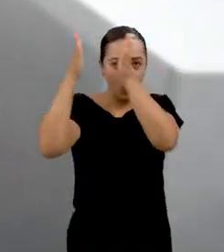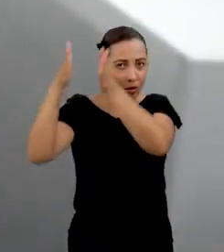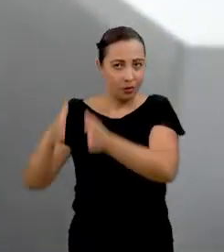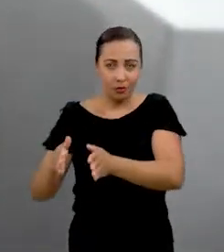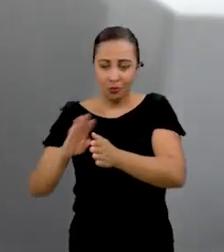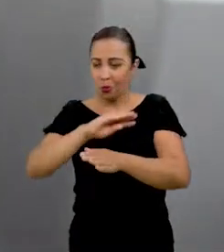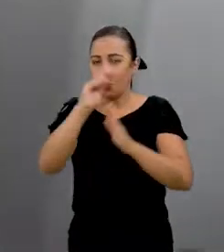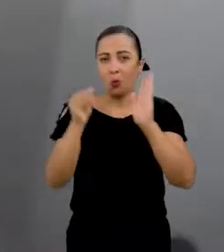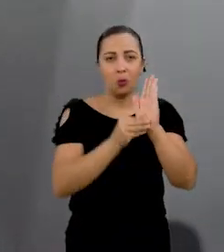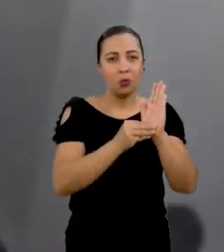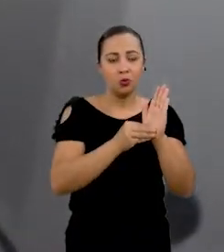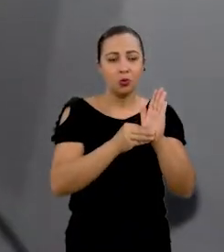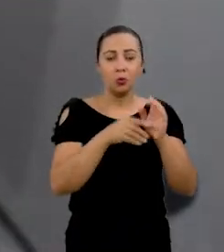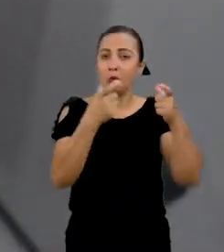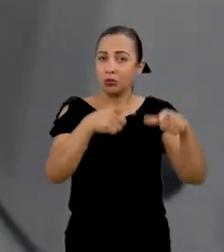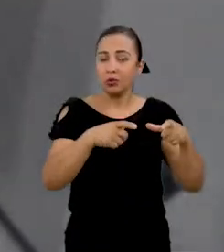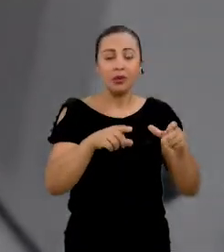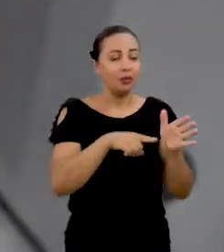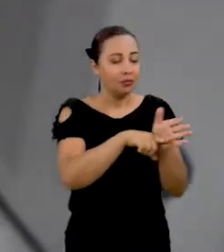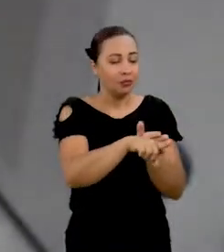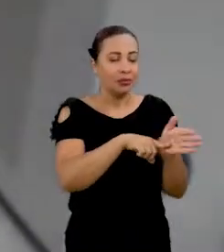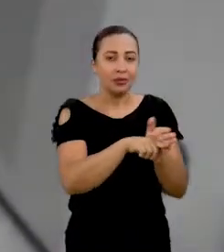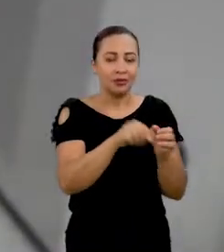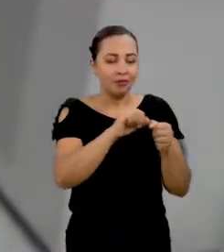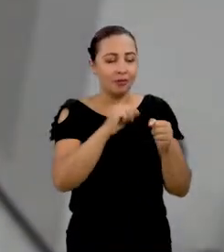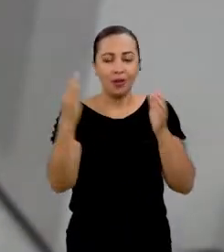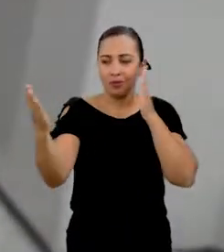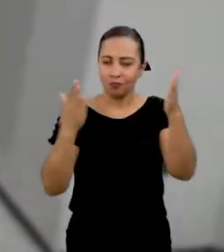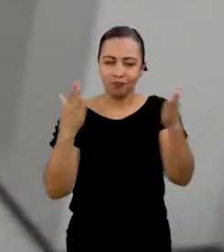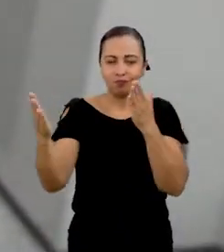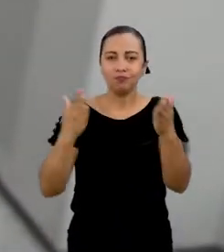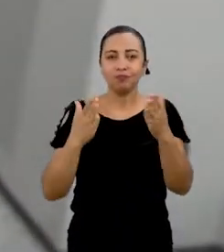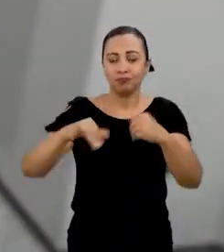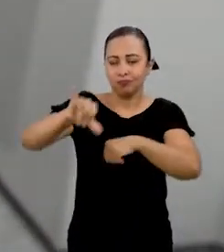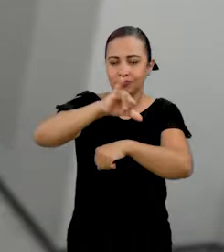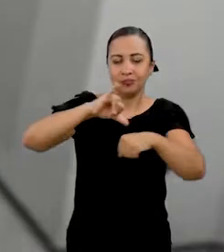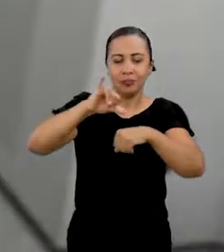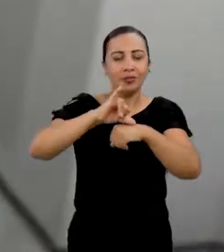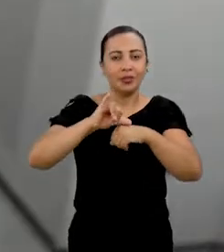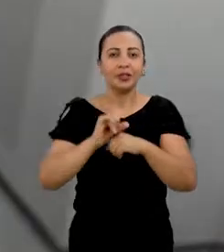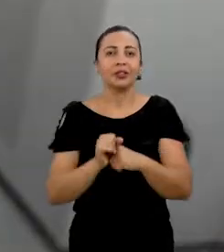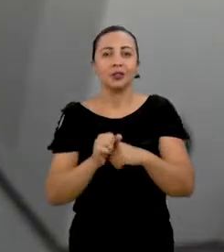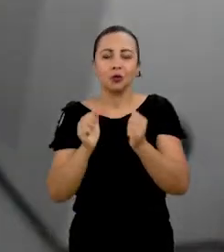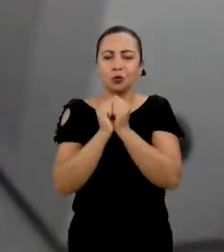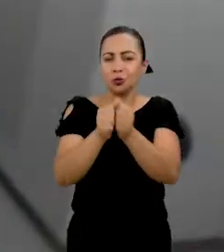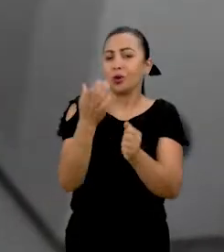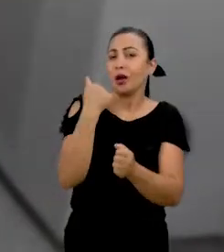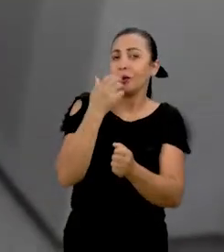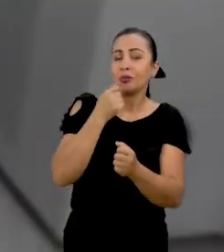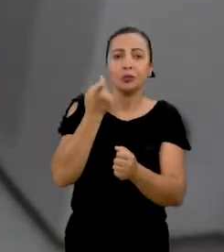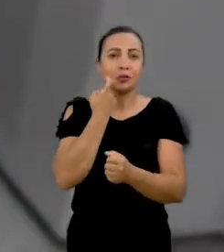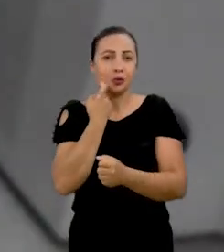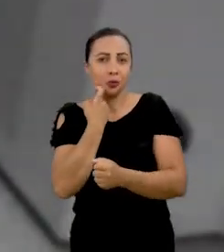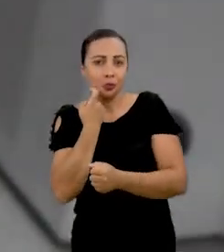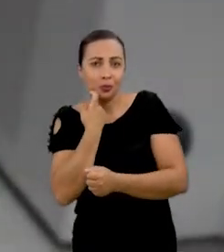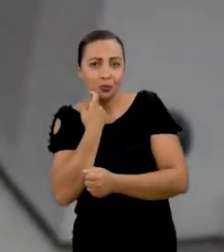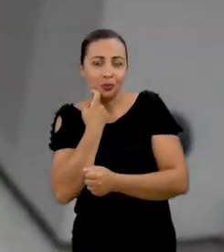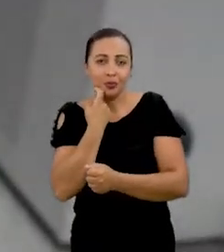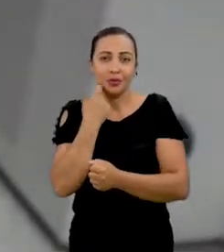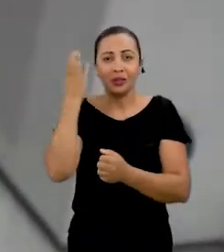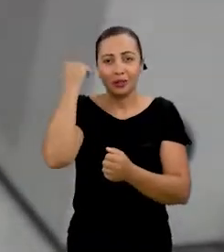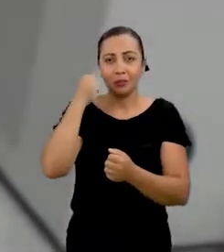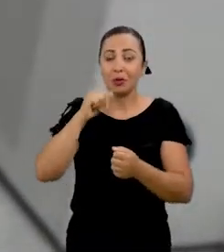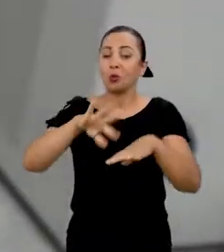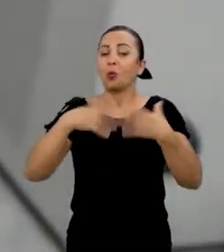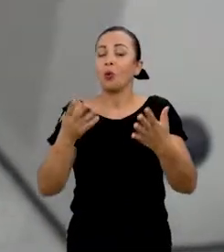a resposta antimicrobiana lá no laboratório. Após essa etapa, né, o